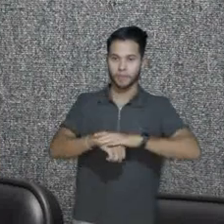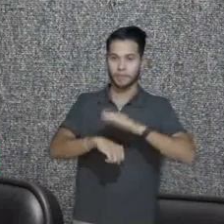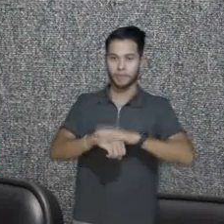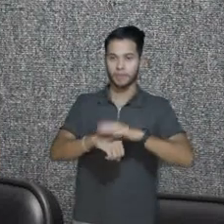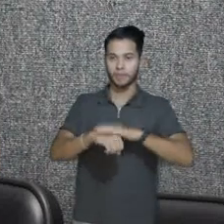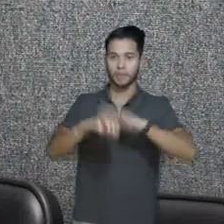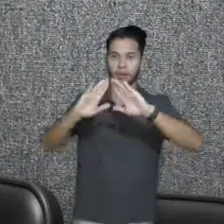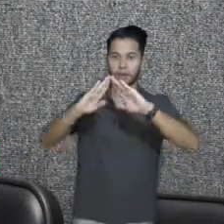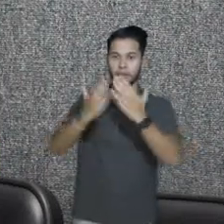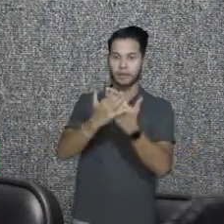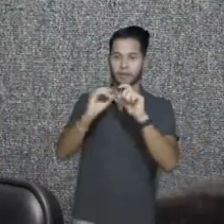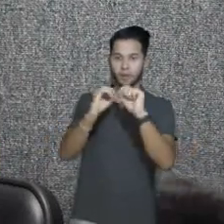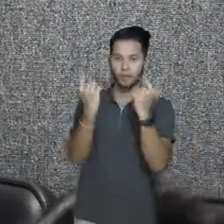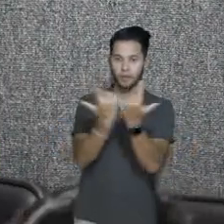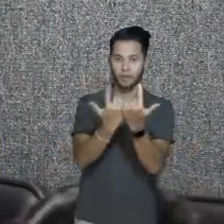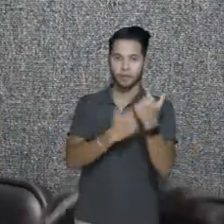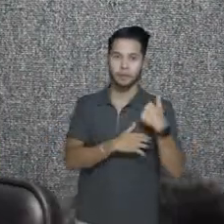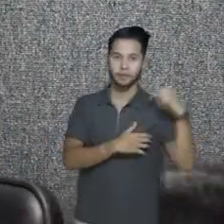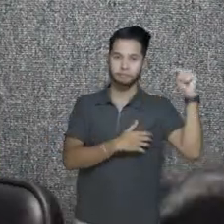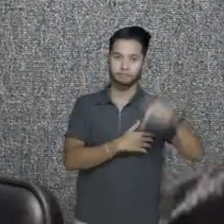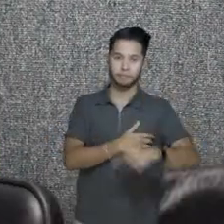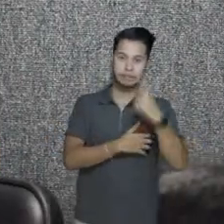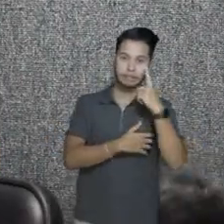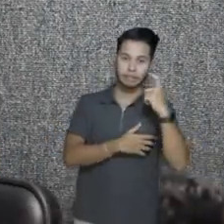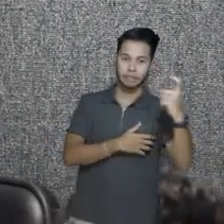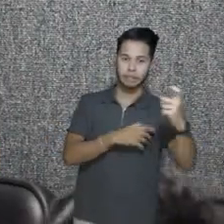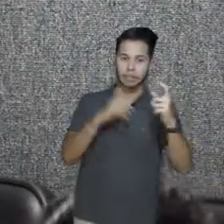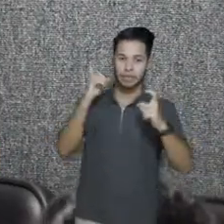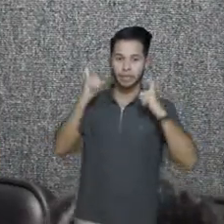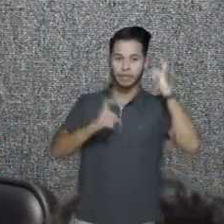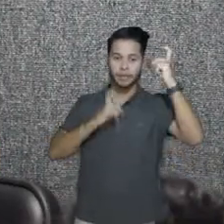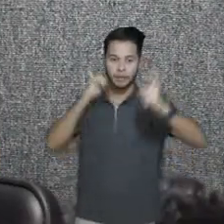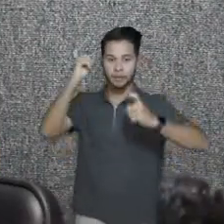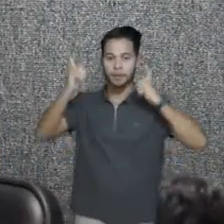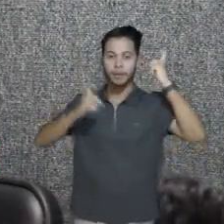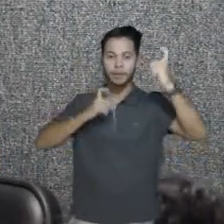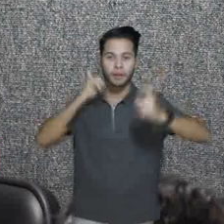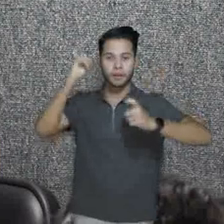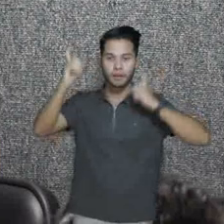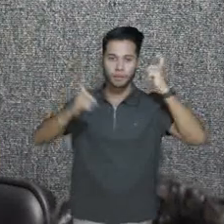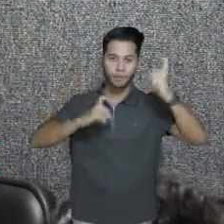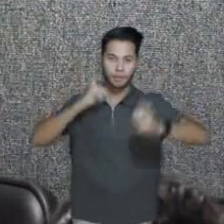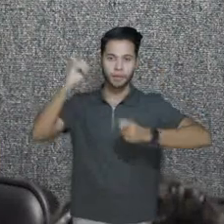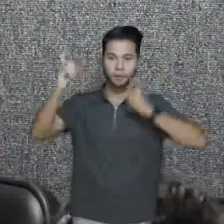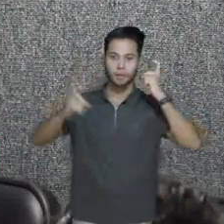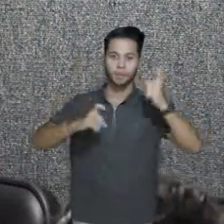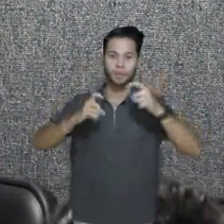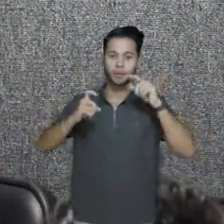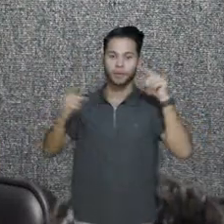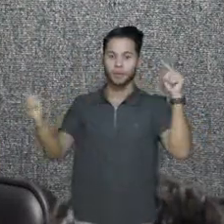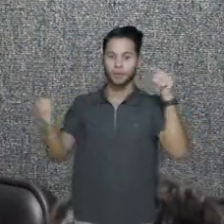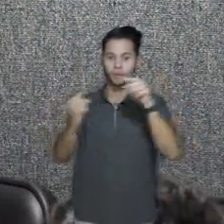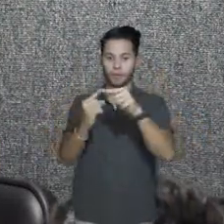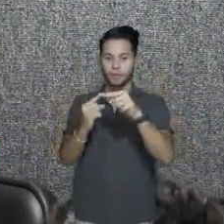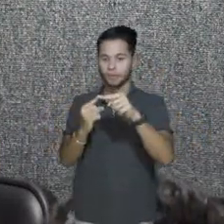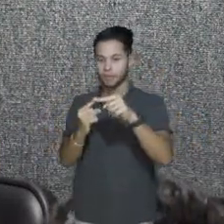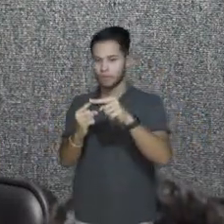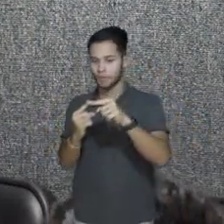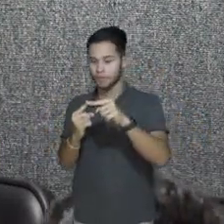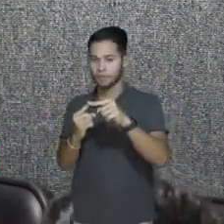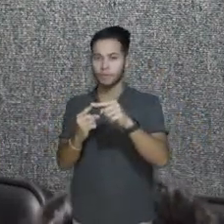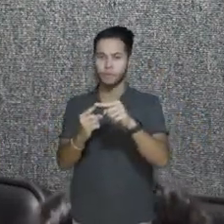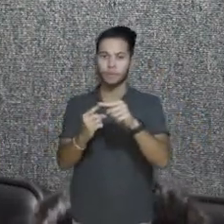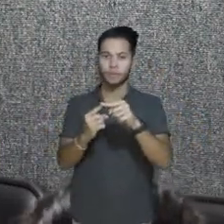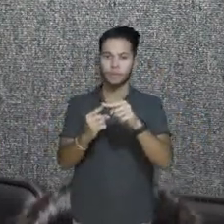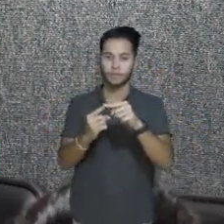fazendo por interesse e preocupação que é um tema importante né inclusive até colocando sobre a corrupção eu me lembro o